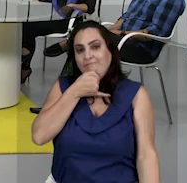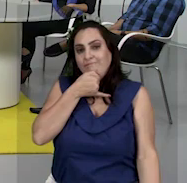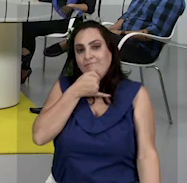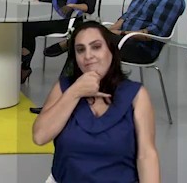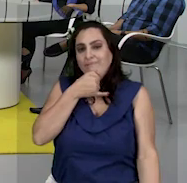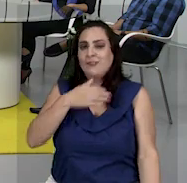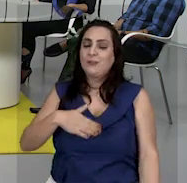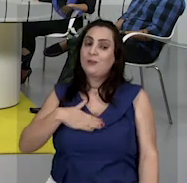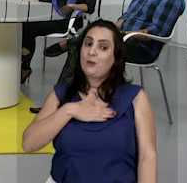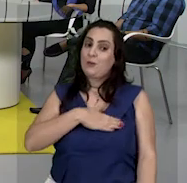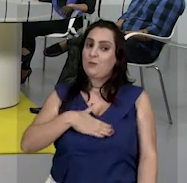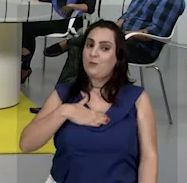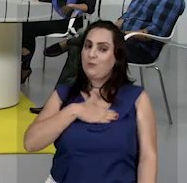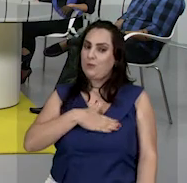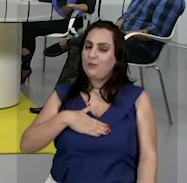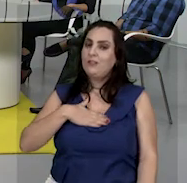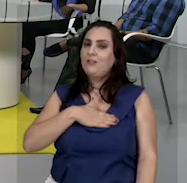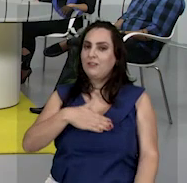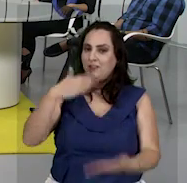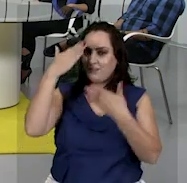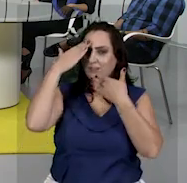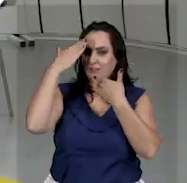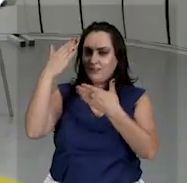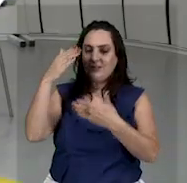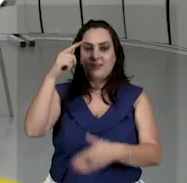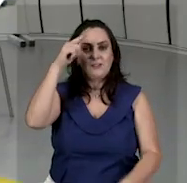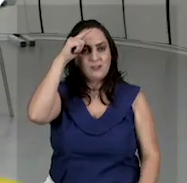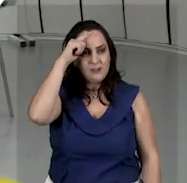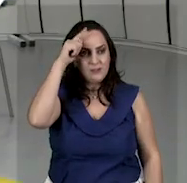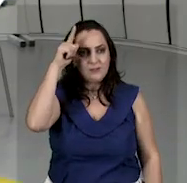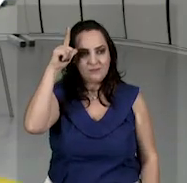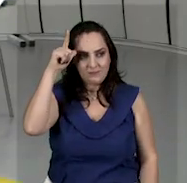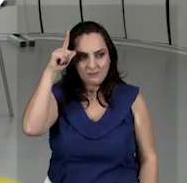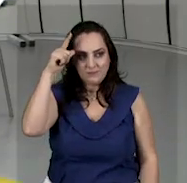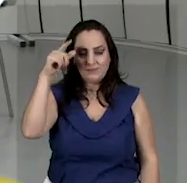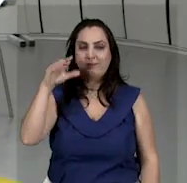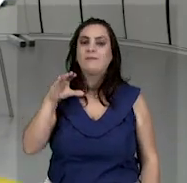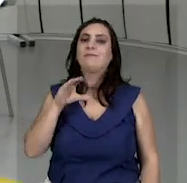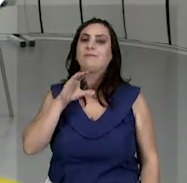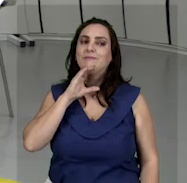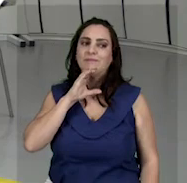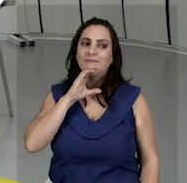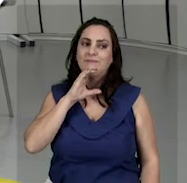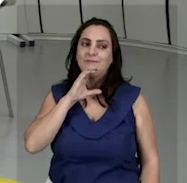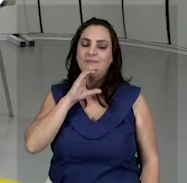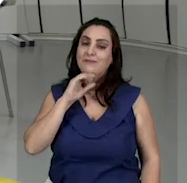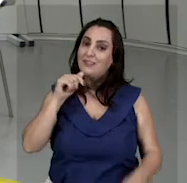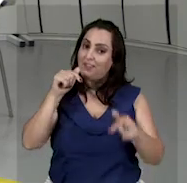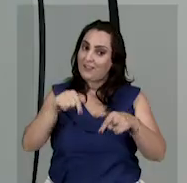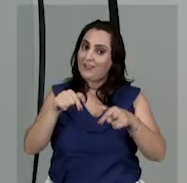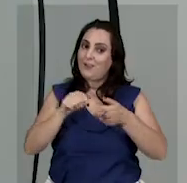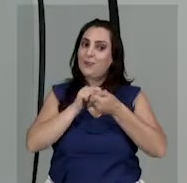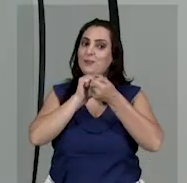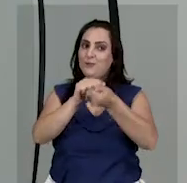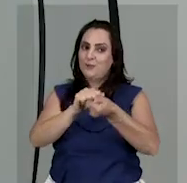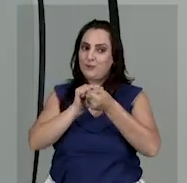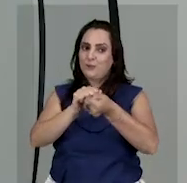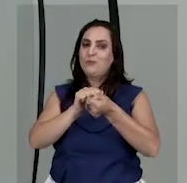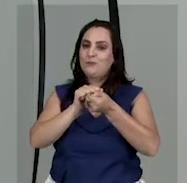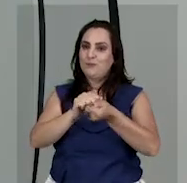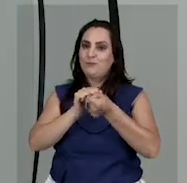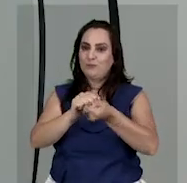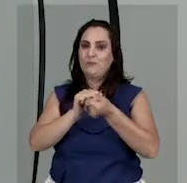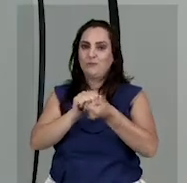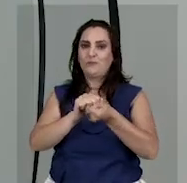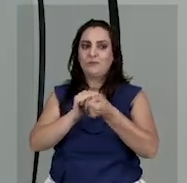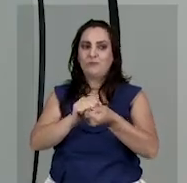Eu gostaria de agradecer imensamente Gilbert, Carla, por estar aqui comigo, por dividir esse momento